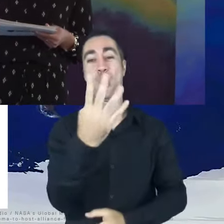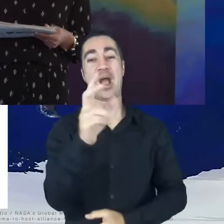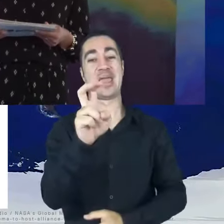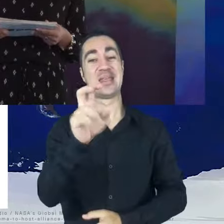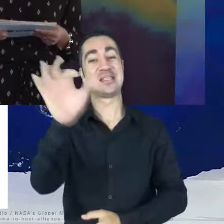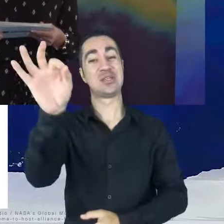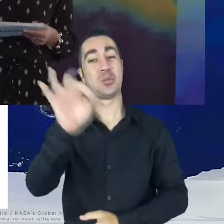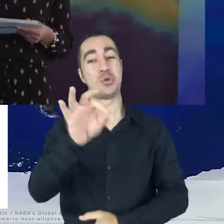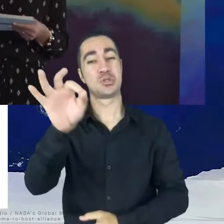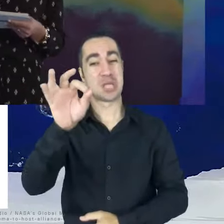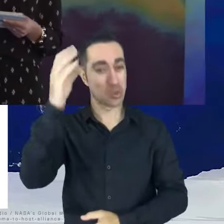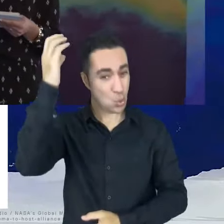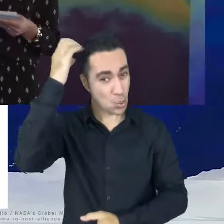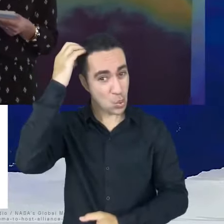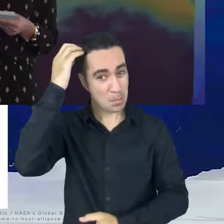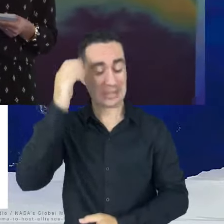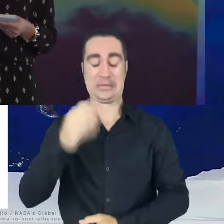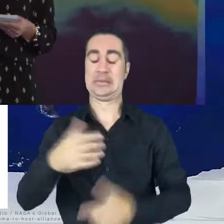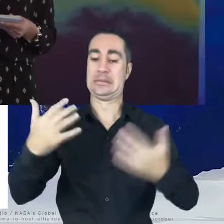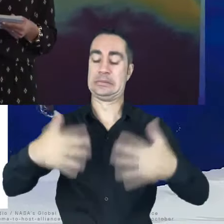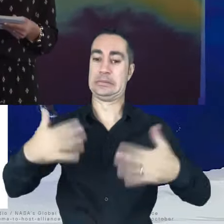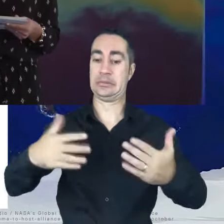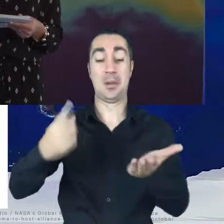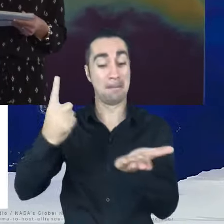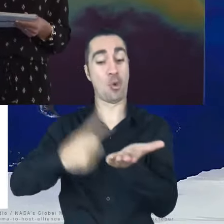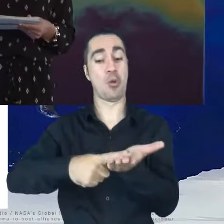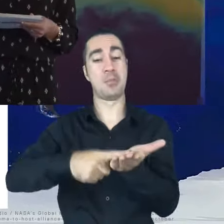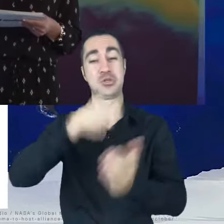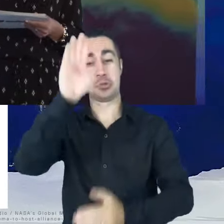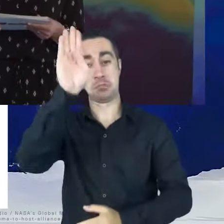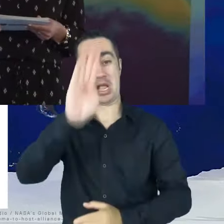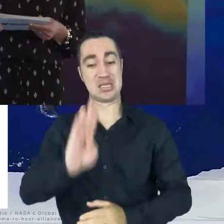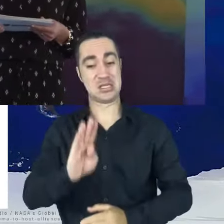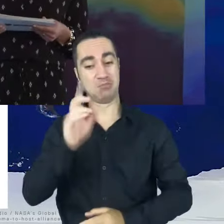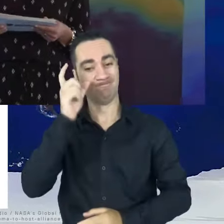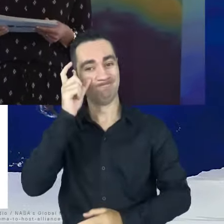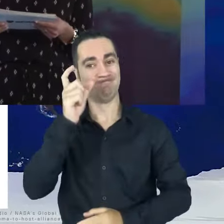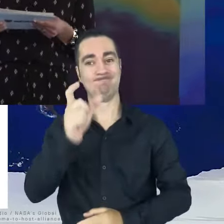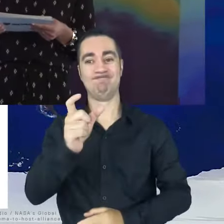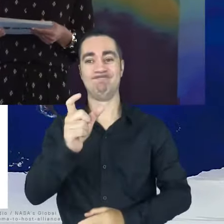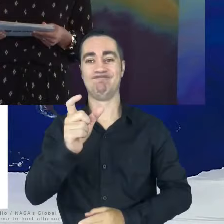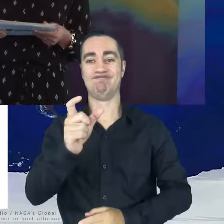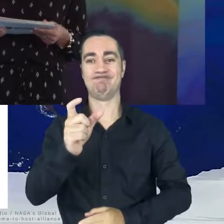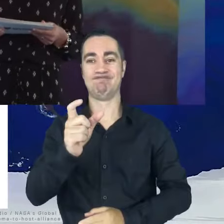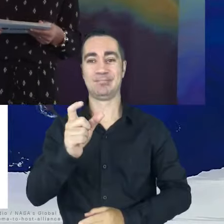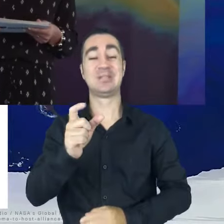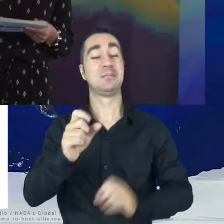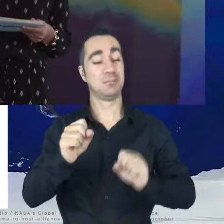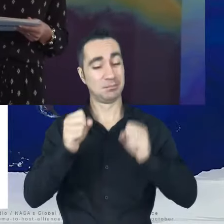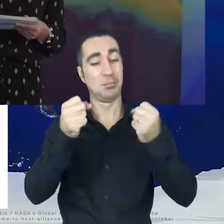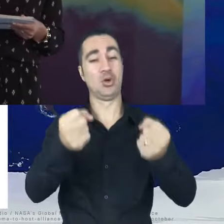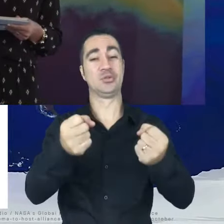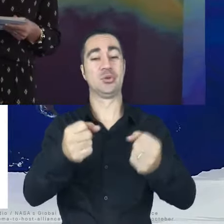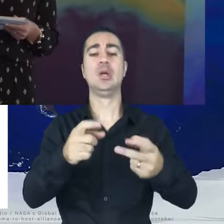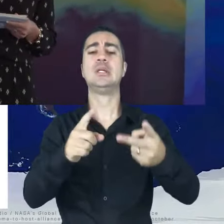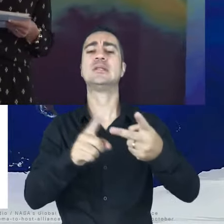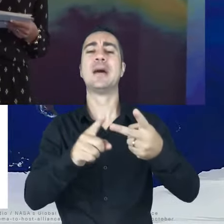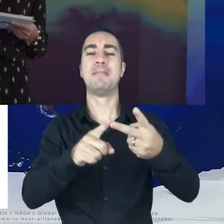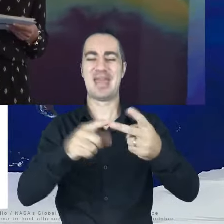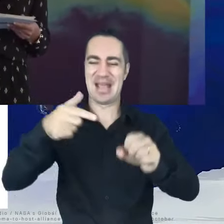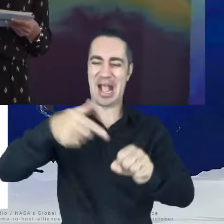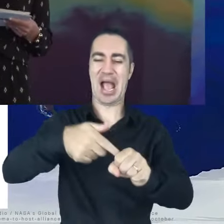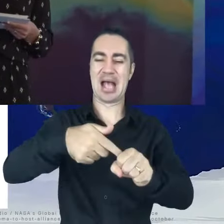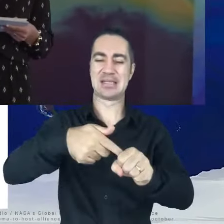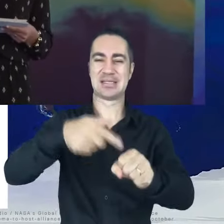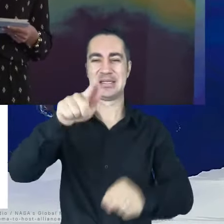o comprometimento do Brasil com isso. E, claro, também pensando no metano, né, que é um grande vilão aqui da mudança